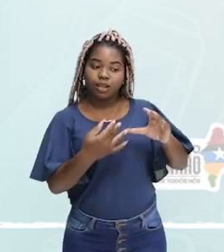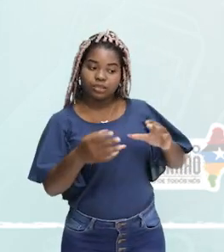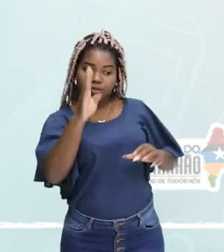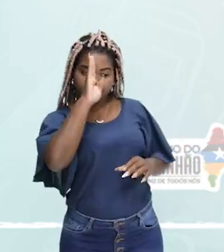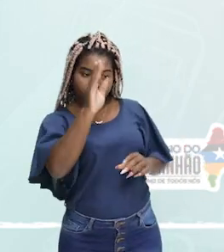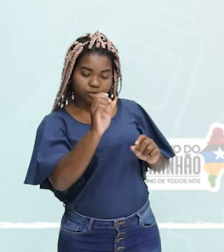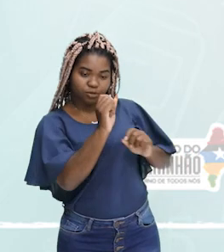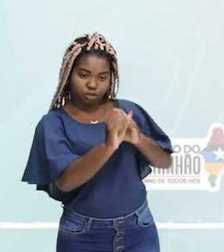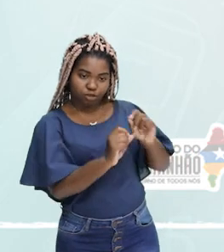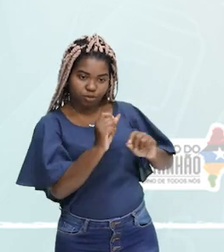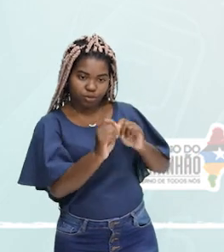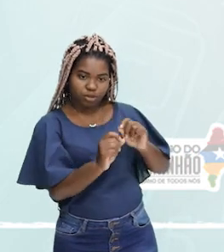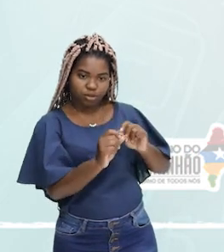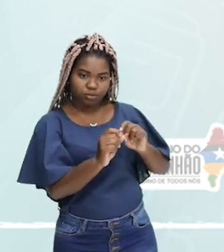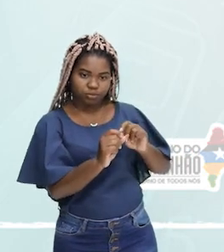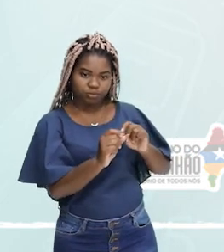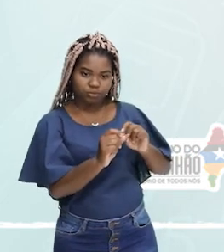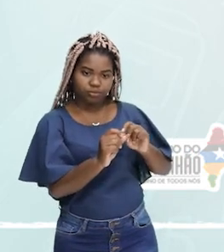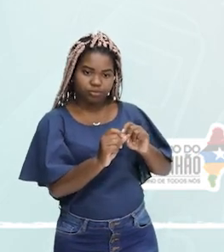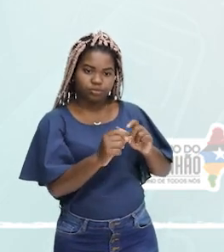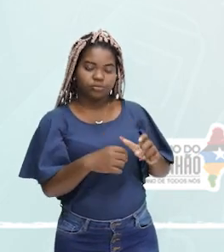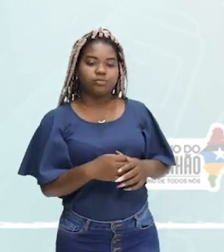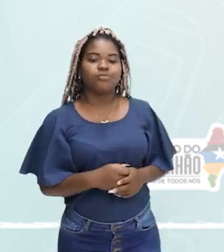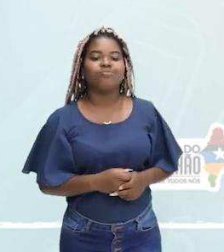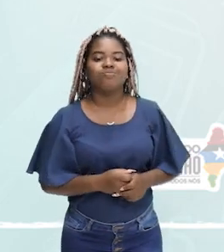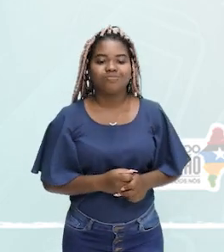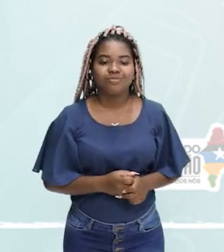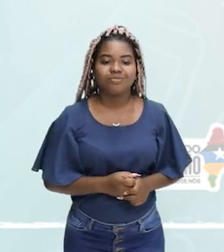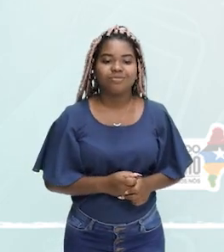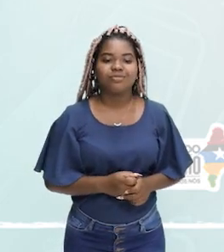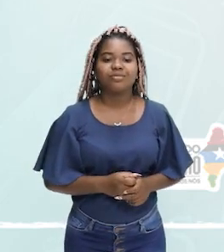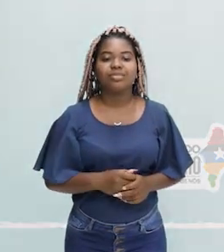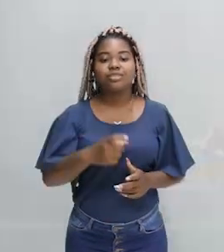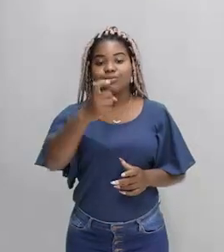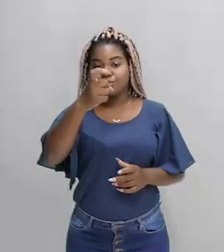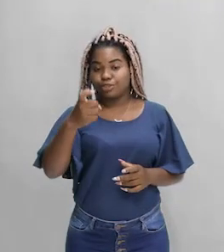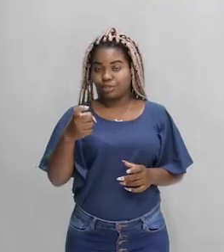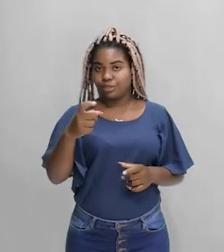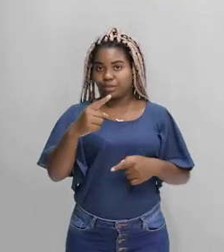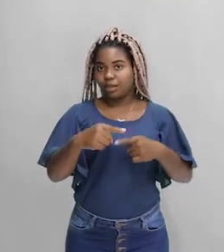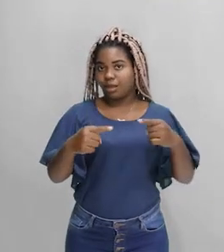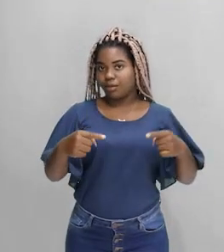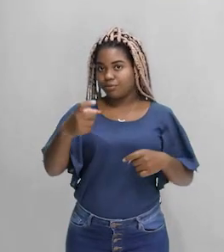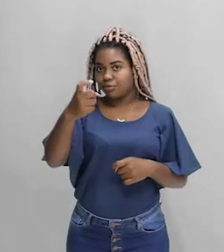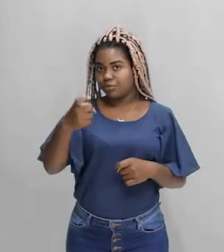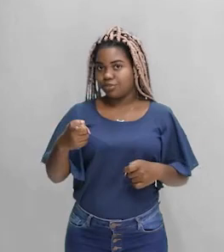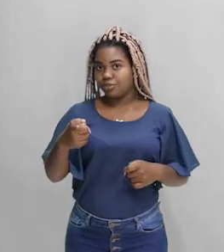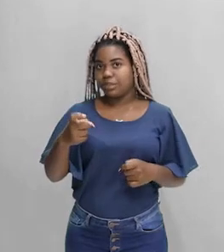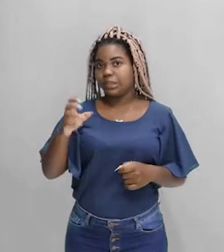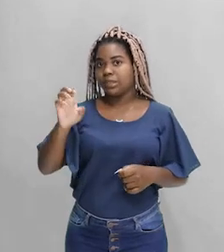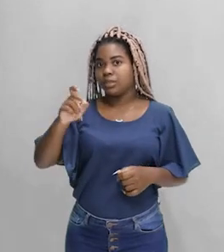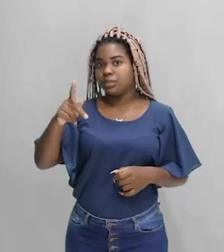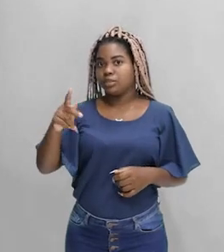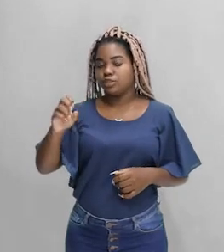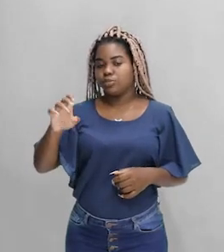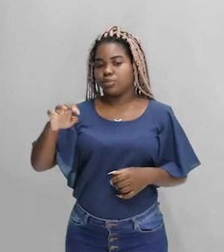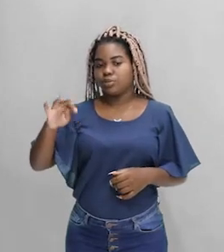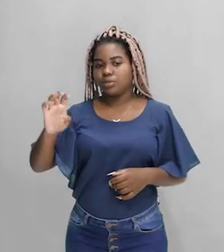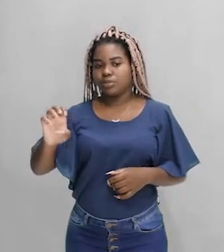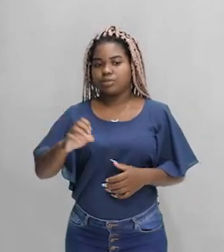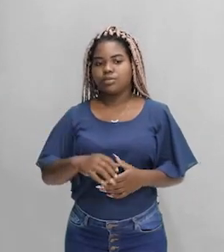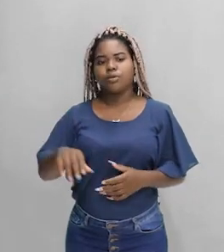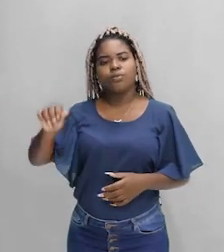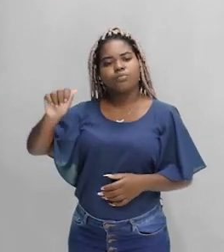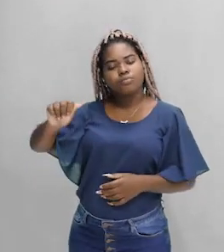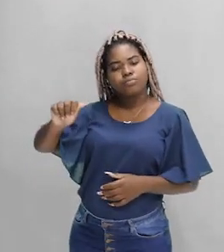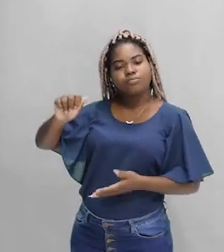dela, a essencial é a presença da variável aonde? No expoente. Então, olha aí a letra A.